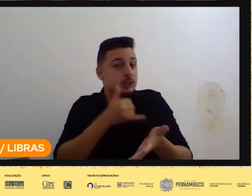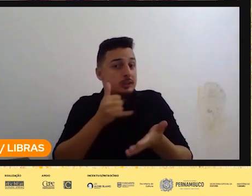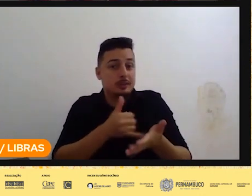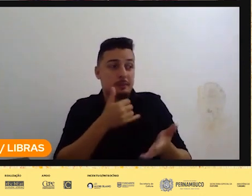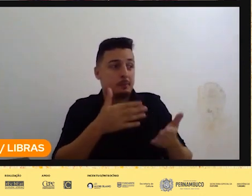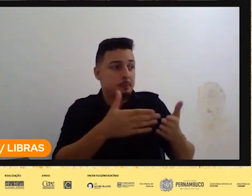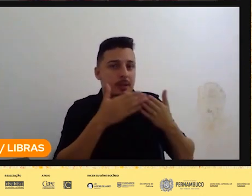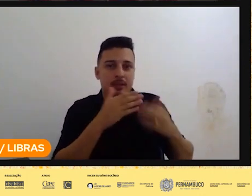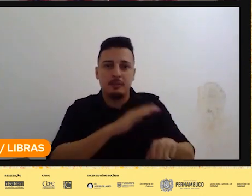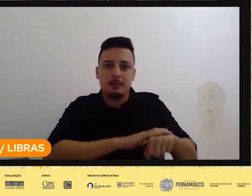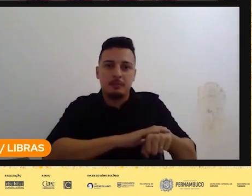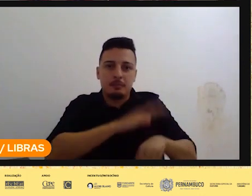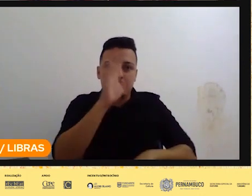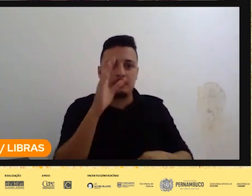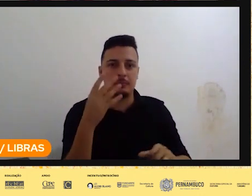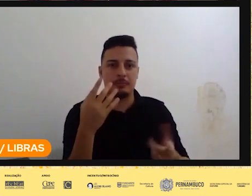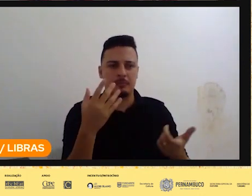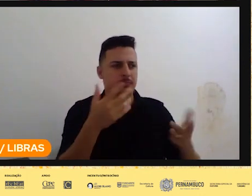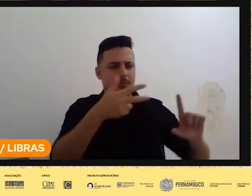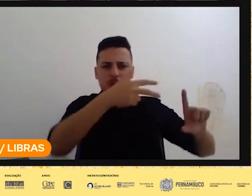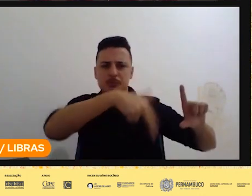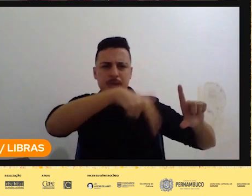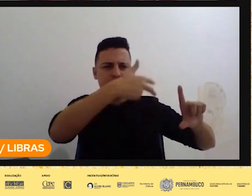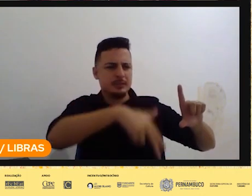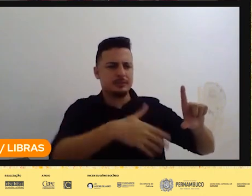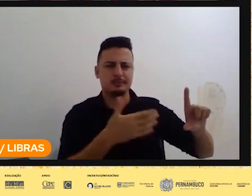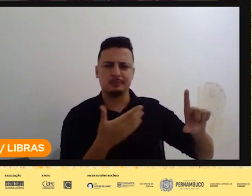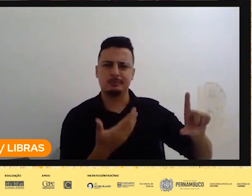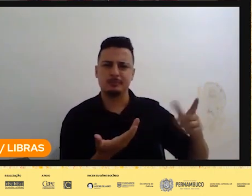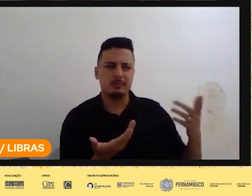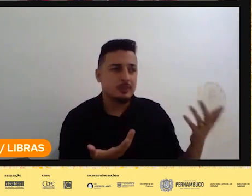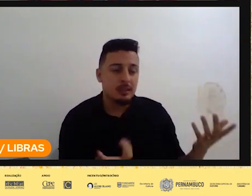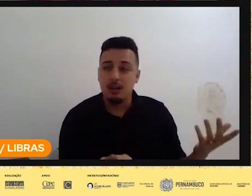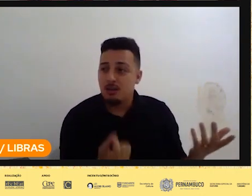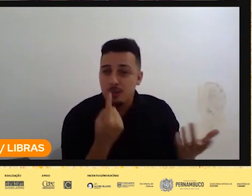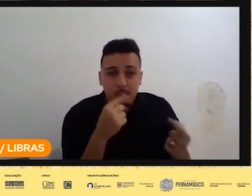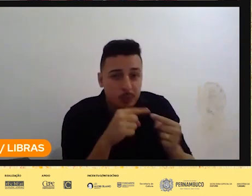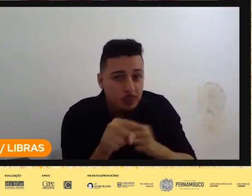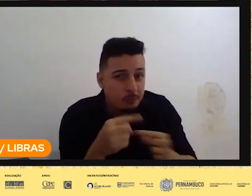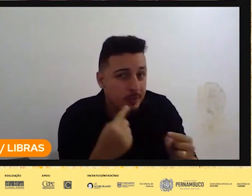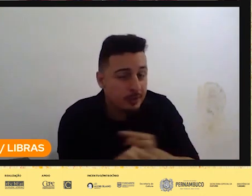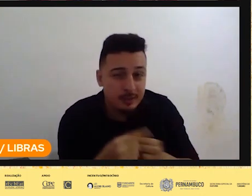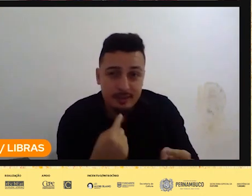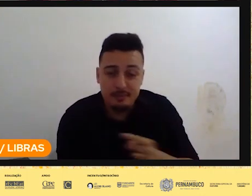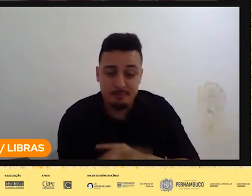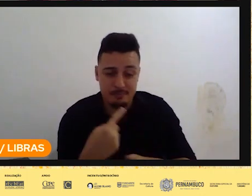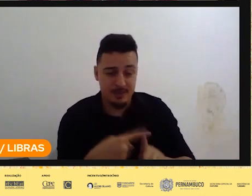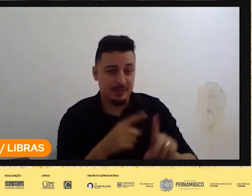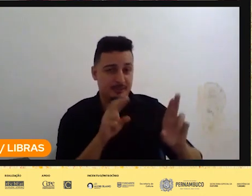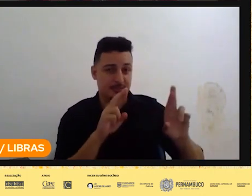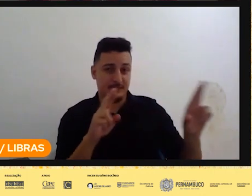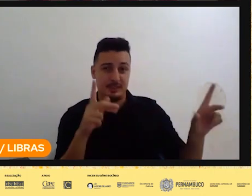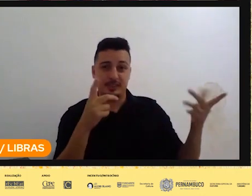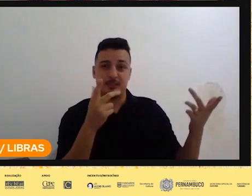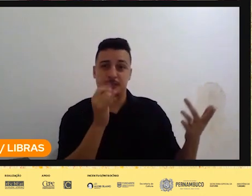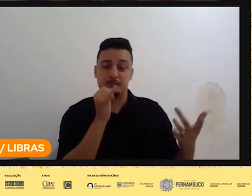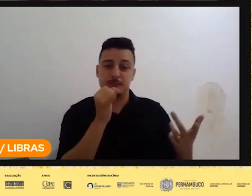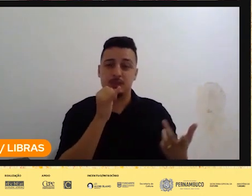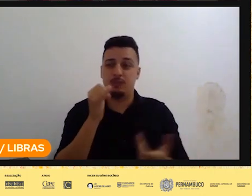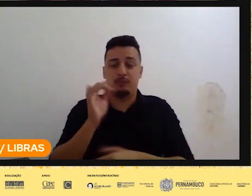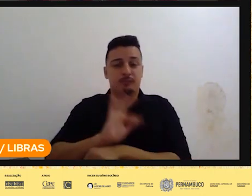às vezes, para um projeto de animação que não tem, que é diferente de um projeto de live action ou documentário,